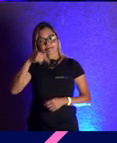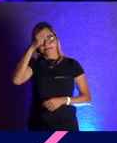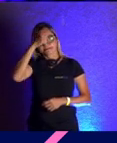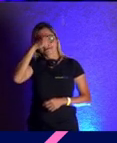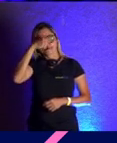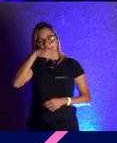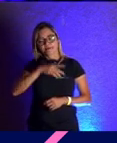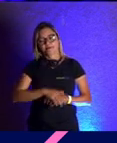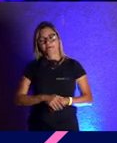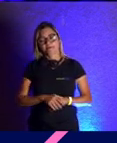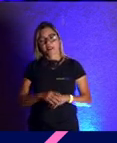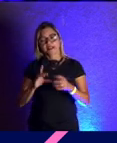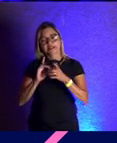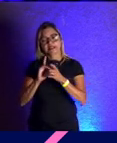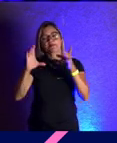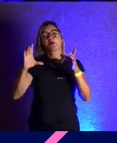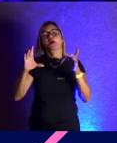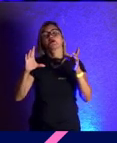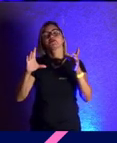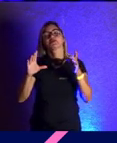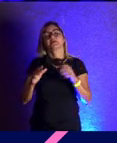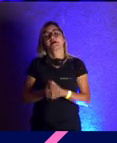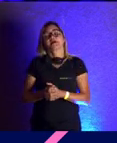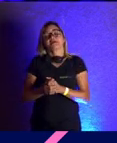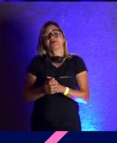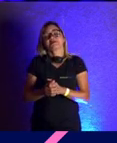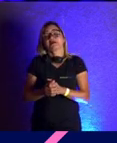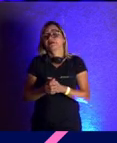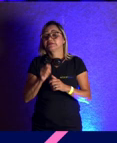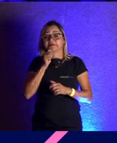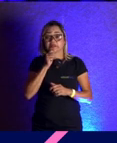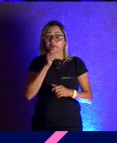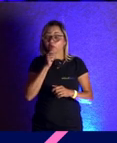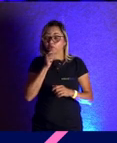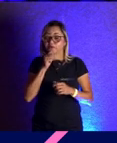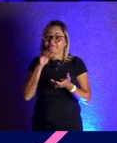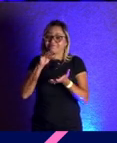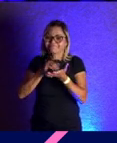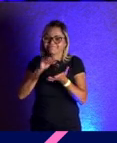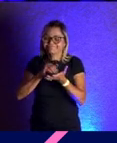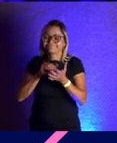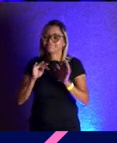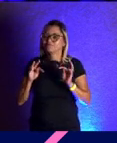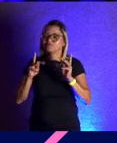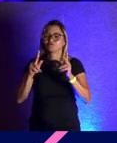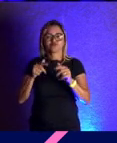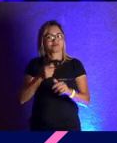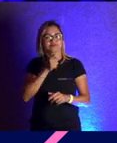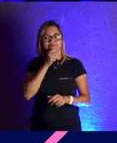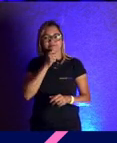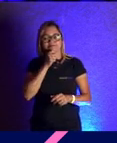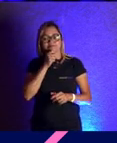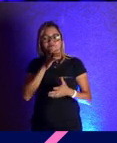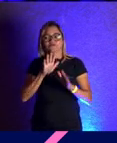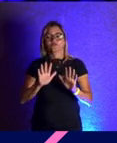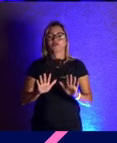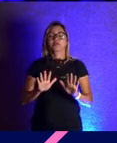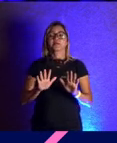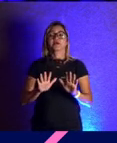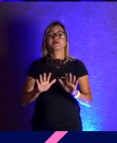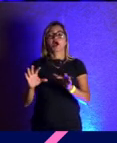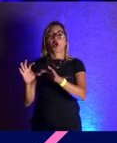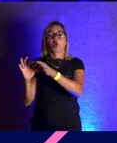Democráticos, né? Com democracias que ainda não alcançam a todos. Então, acho que a mensagem dessa mesa, além das conexões que